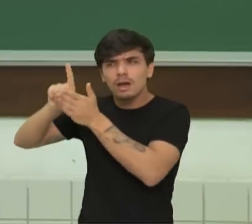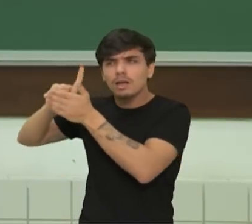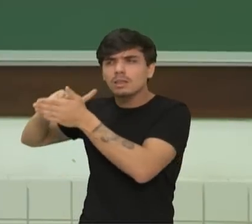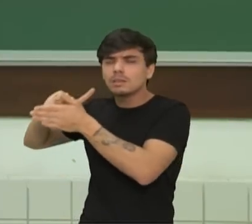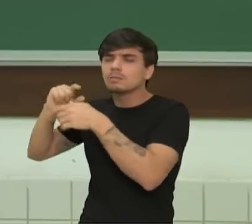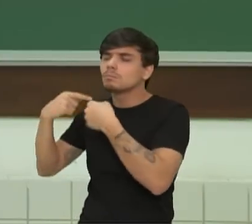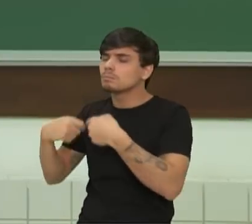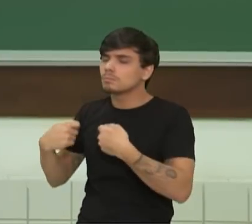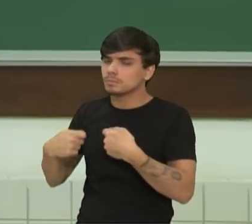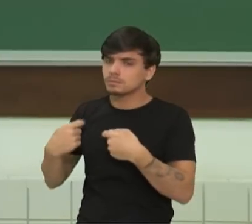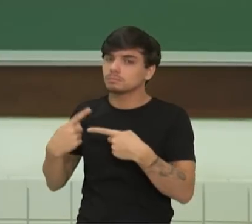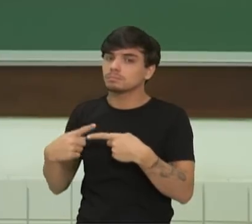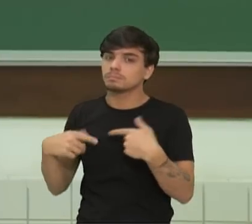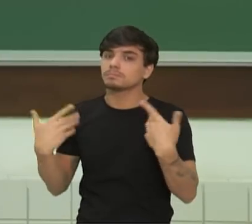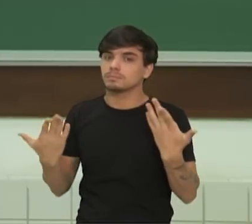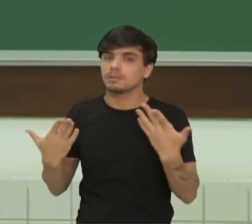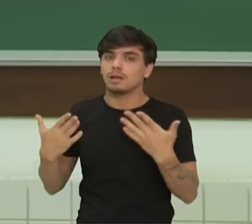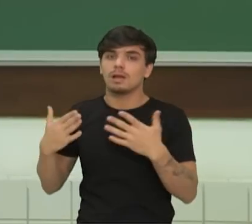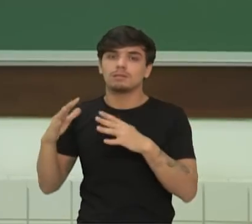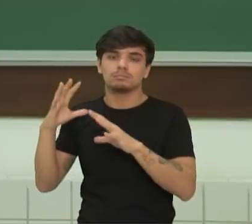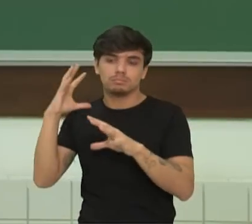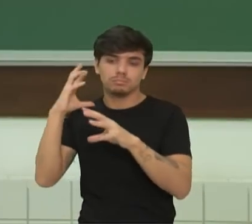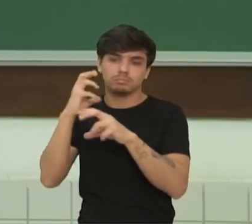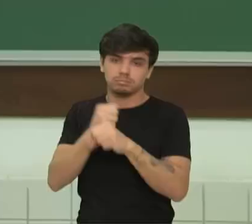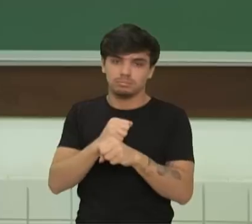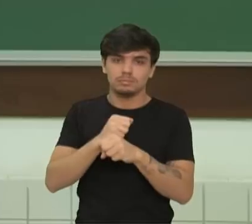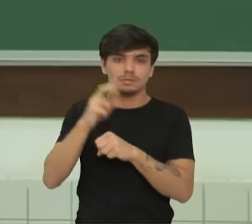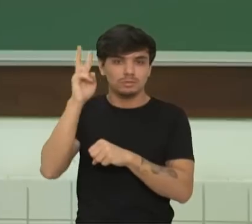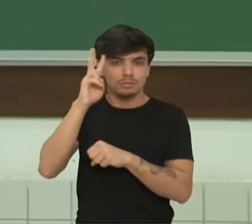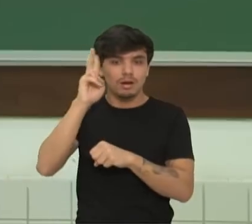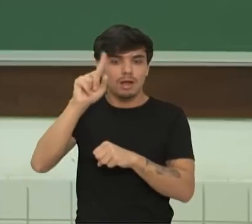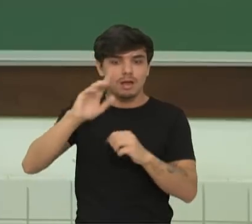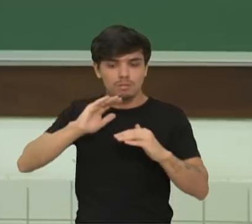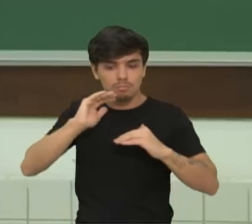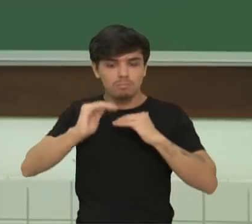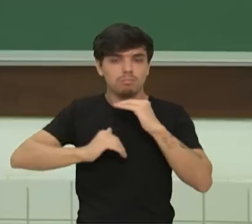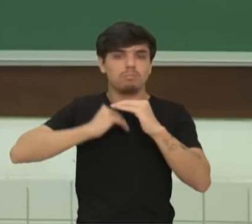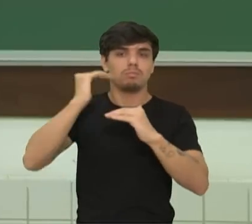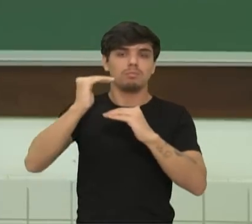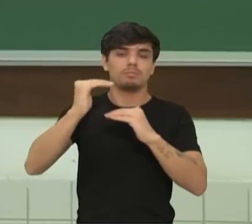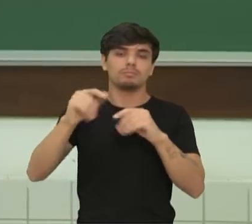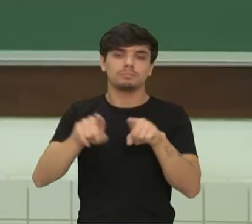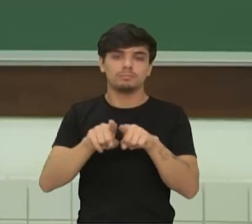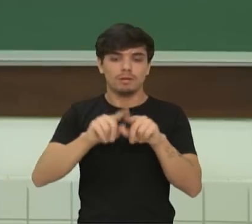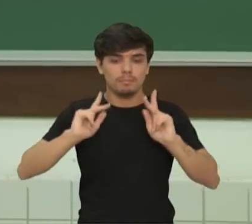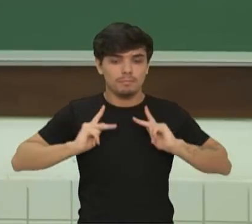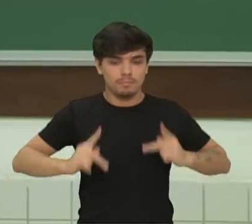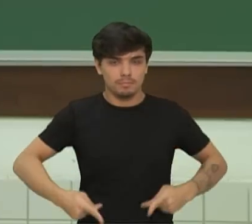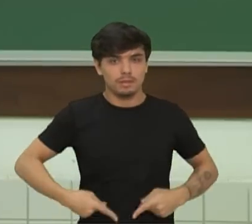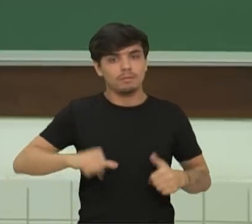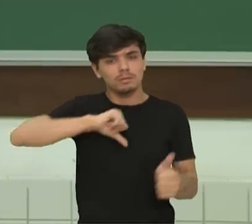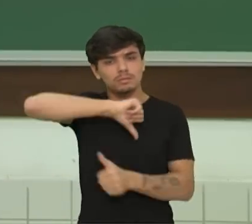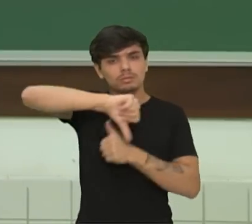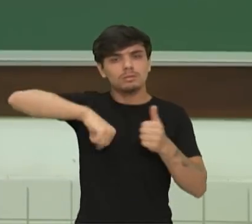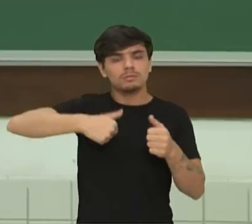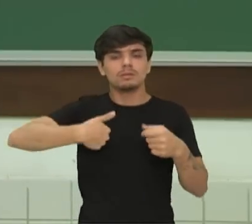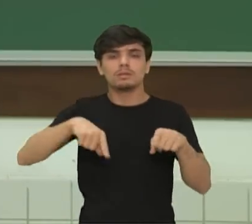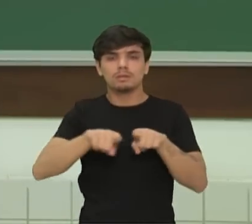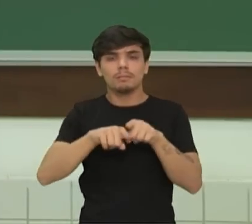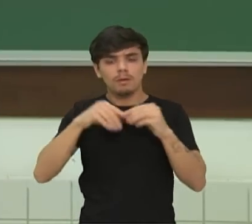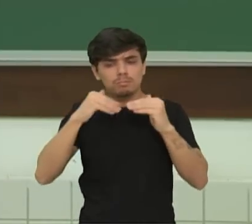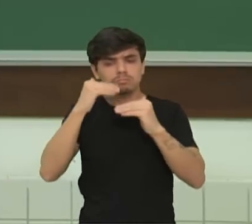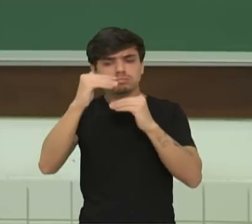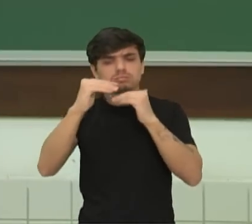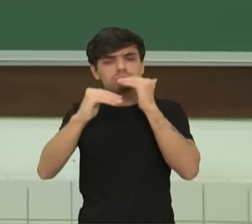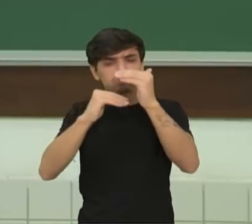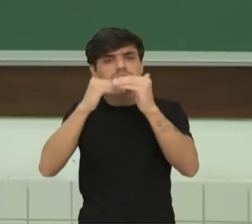Idade Média? Porque tudo é uma evolução. História também é evolução. O ser humano, a sociedade vai se transformando e evoluindo,